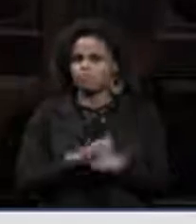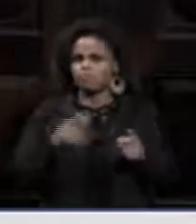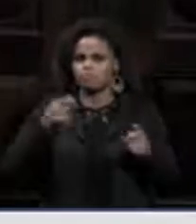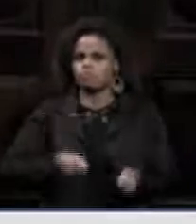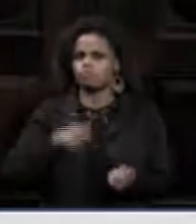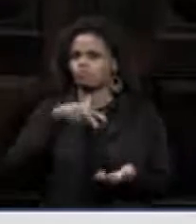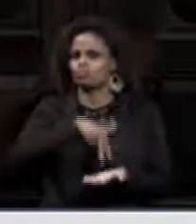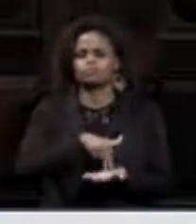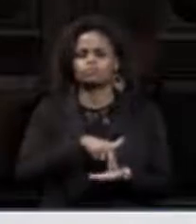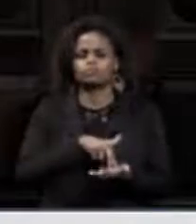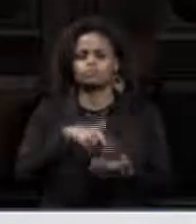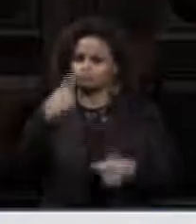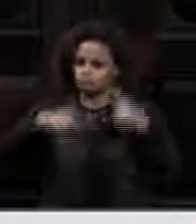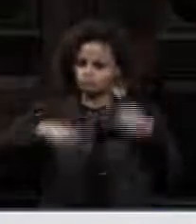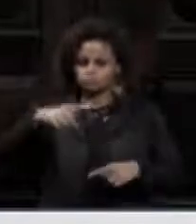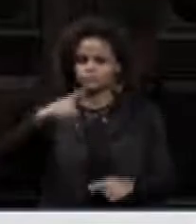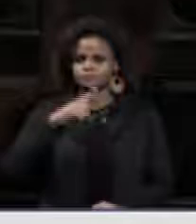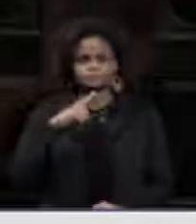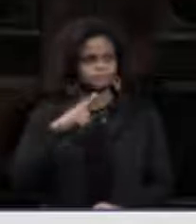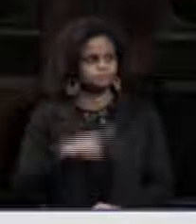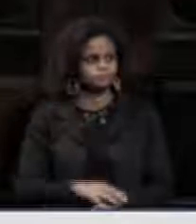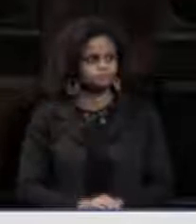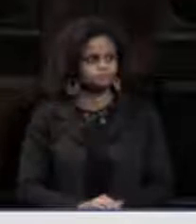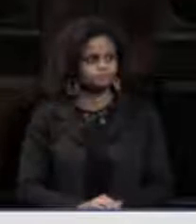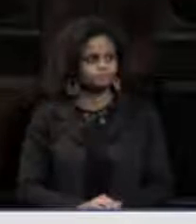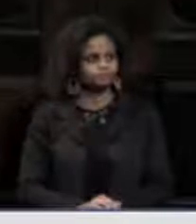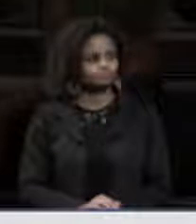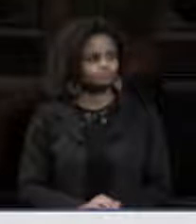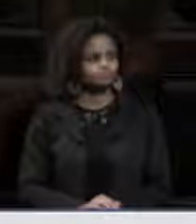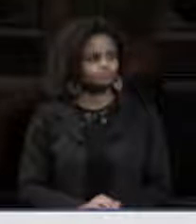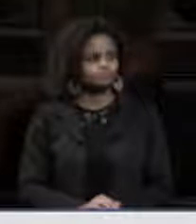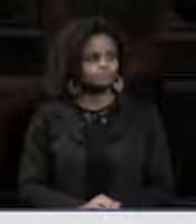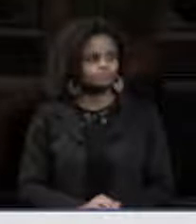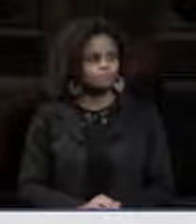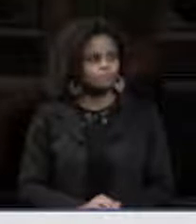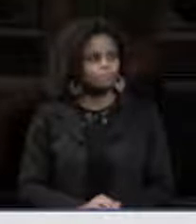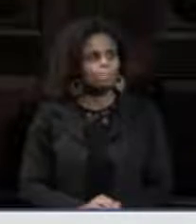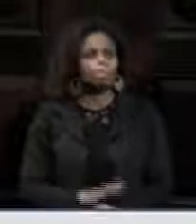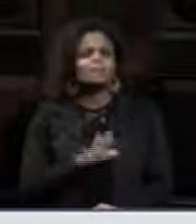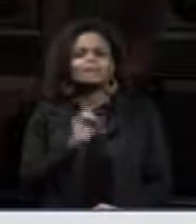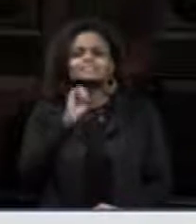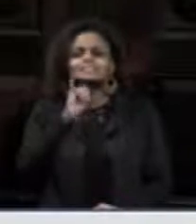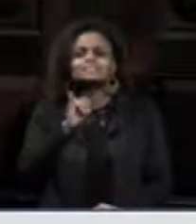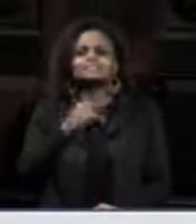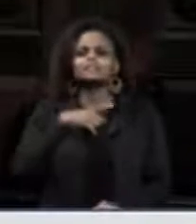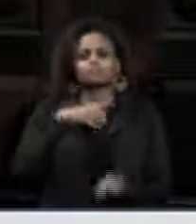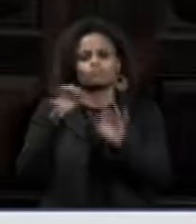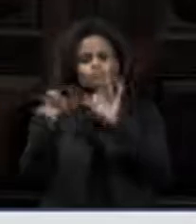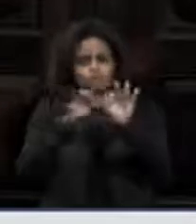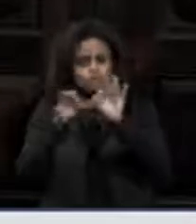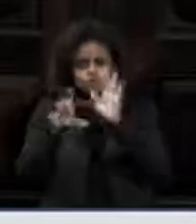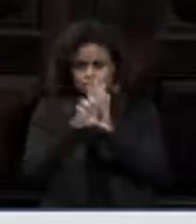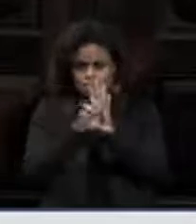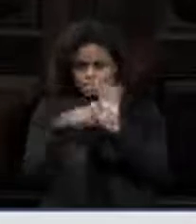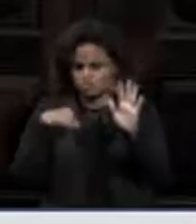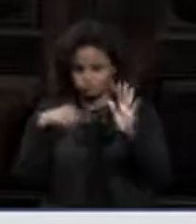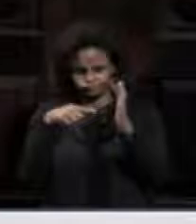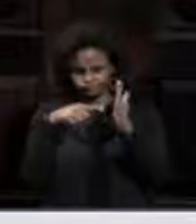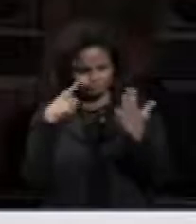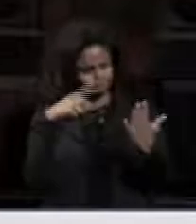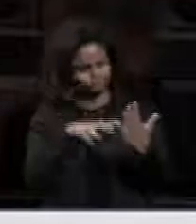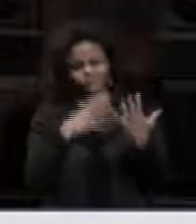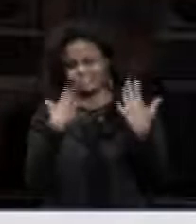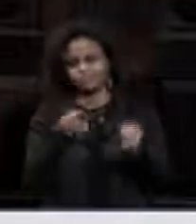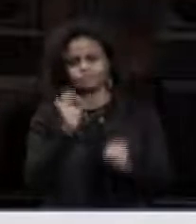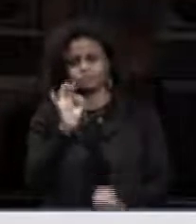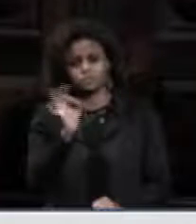fazer o debate, que é isso daí, o bom debate. Ora, se há um projeto que eu não concordo com